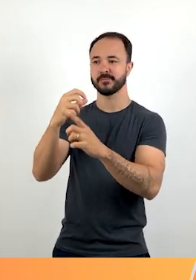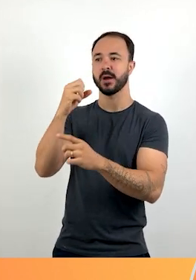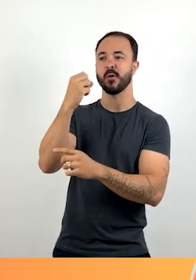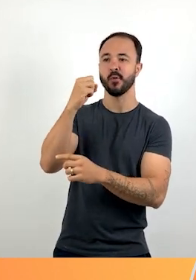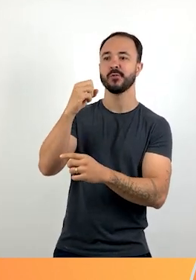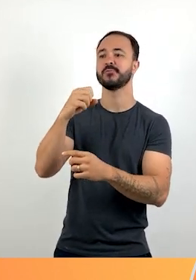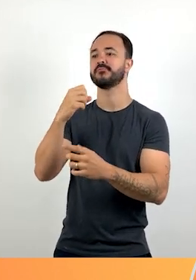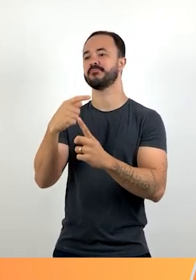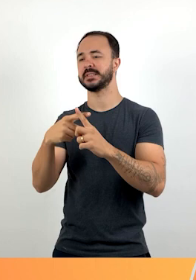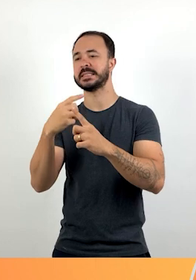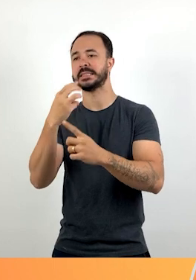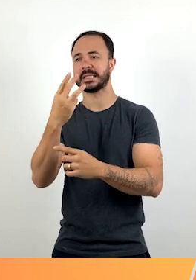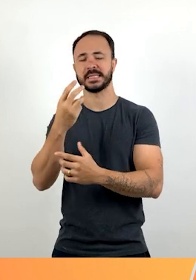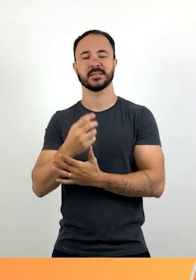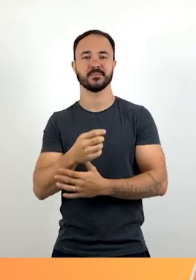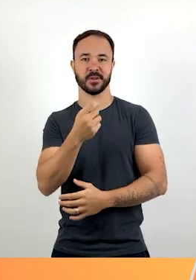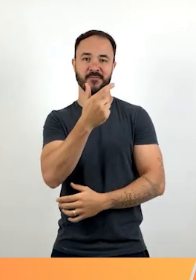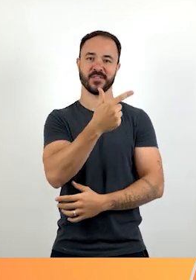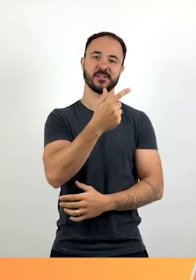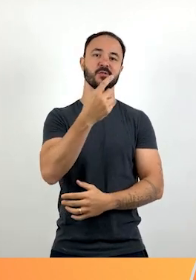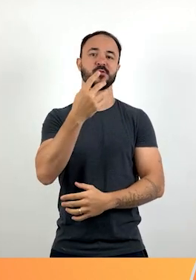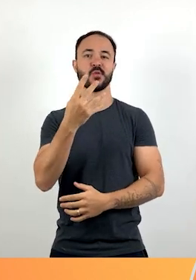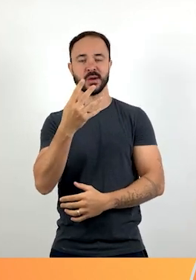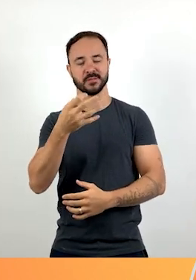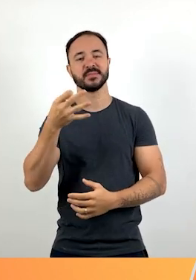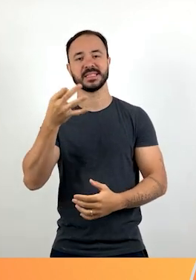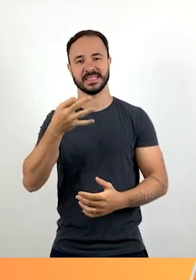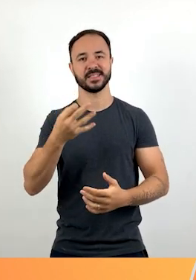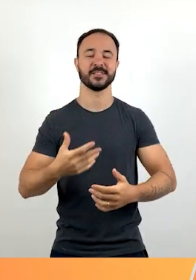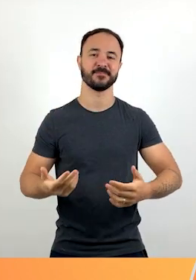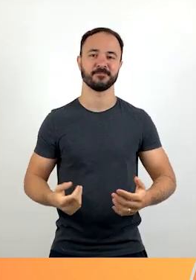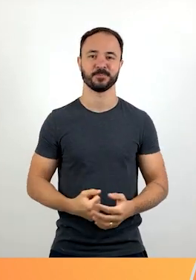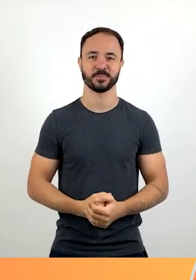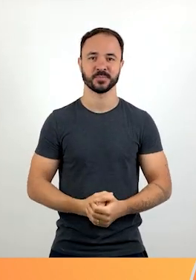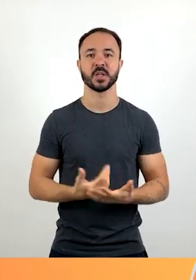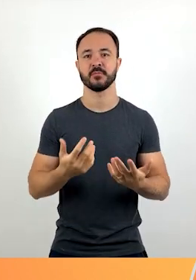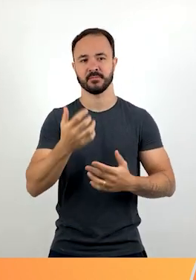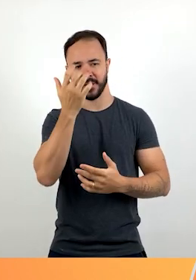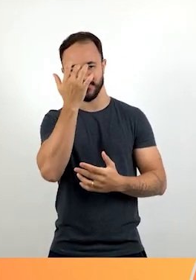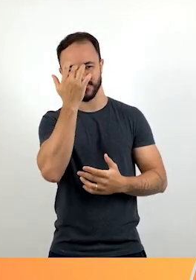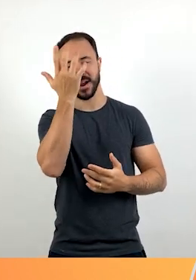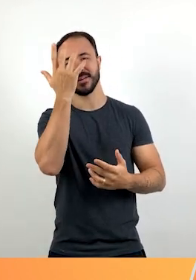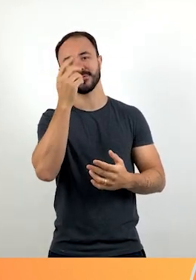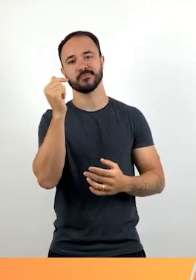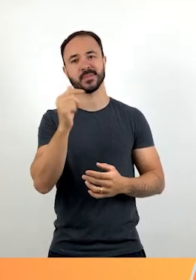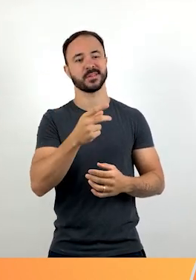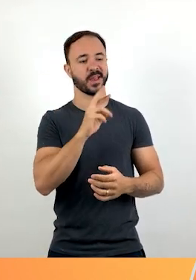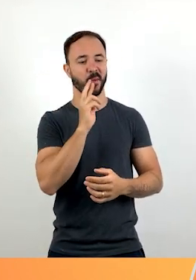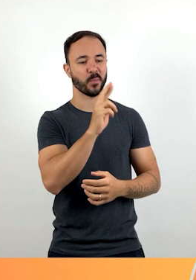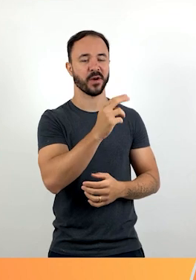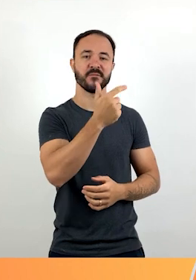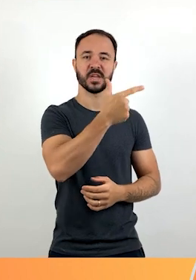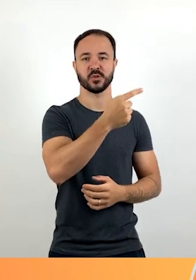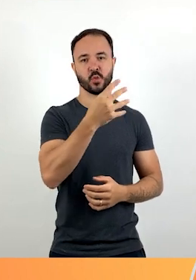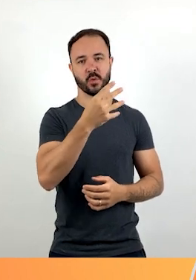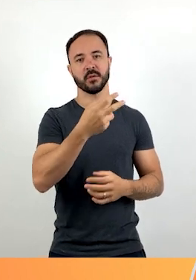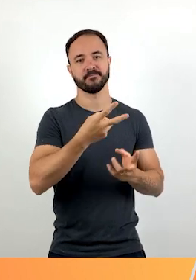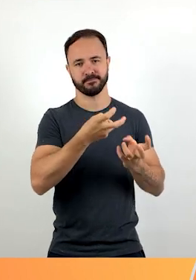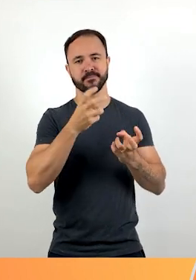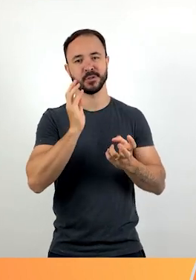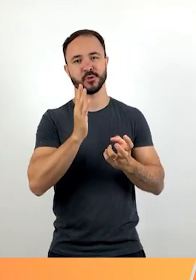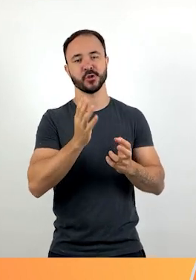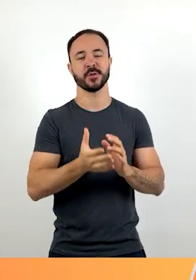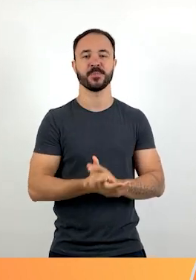é 24. Estava fácil ver que seria 24 aqui. Até